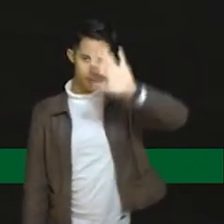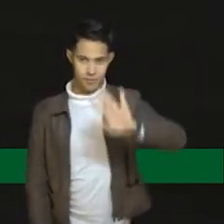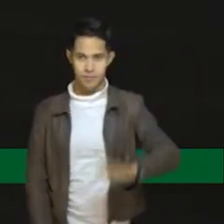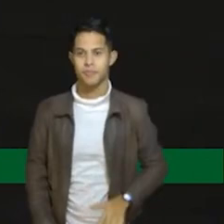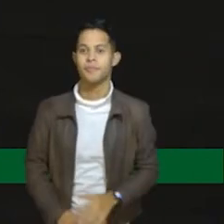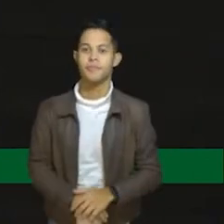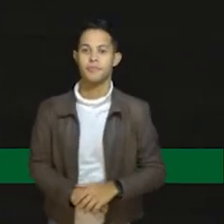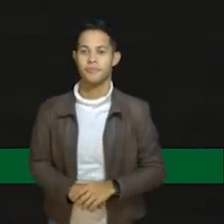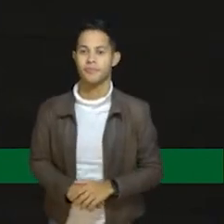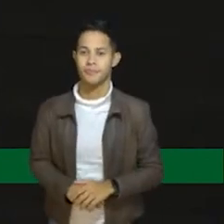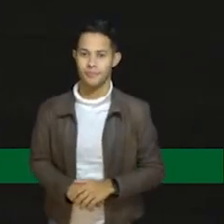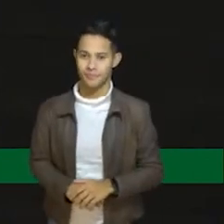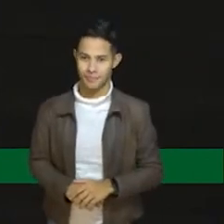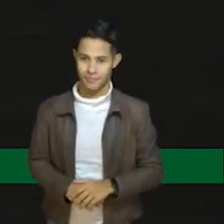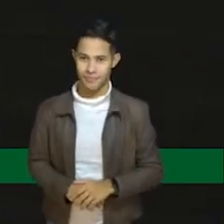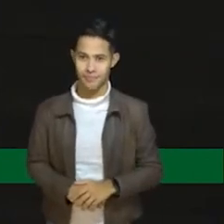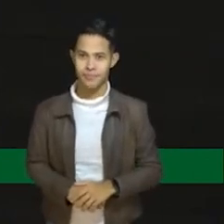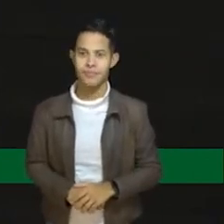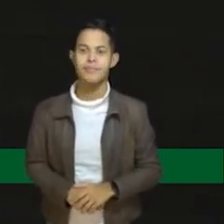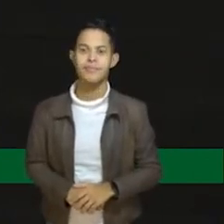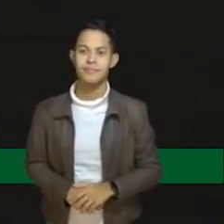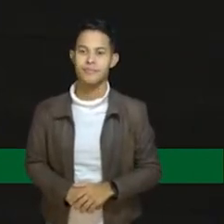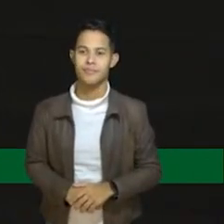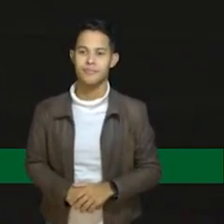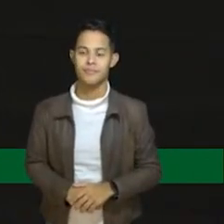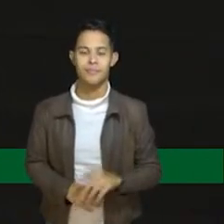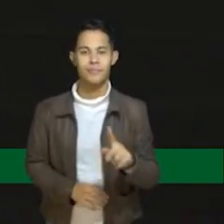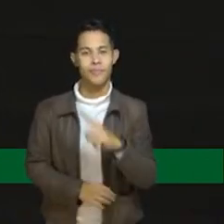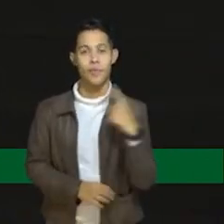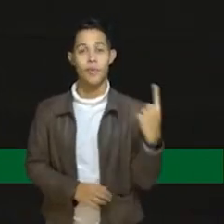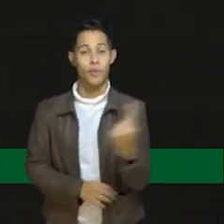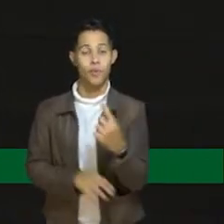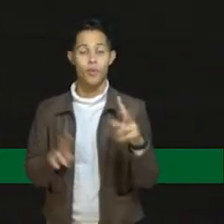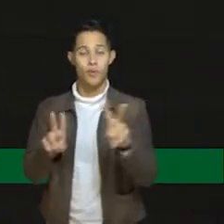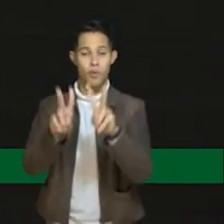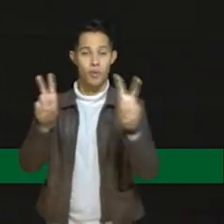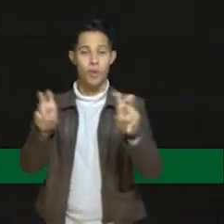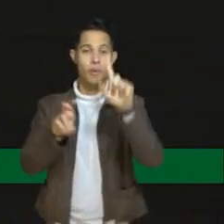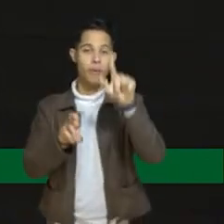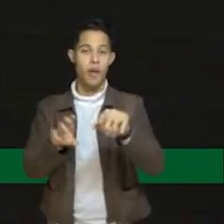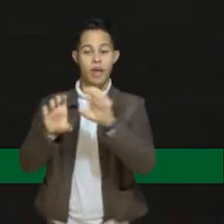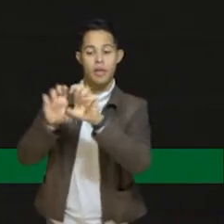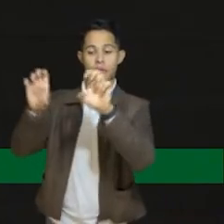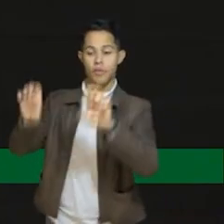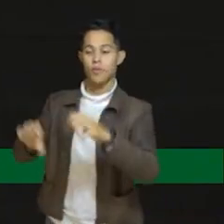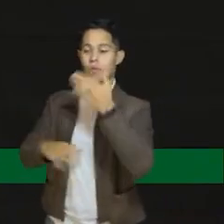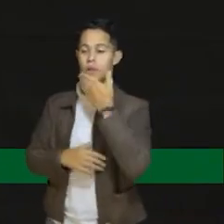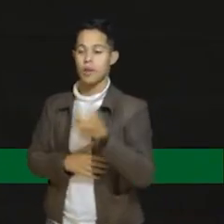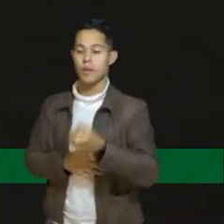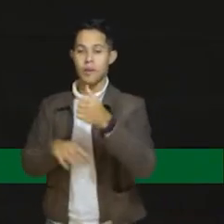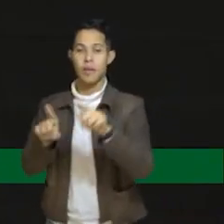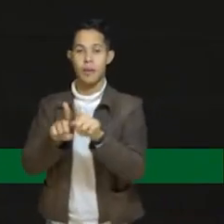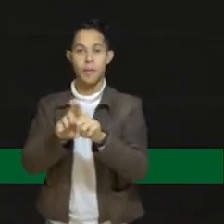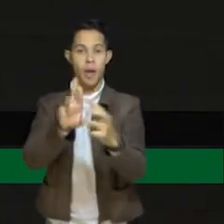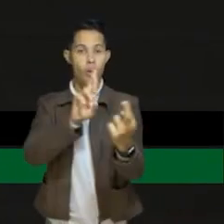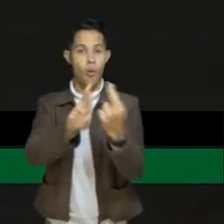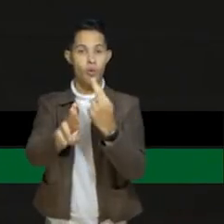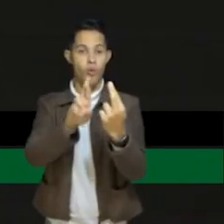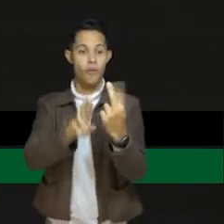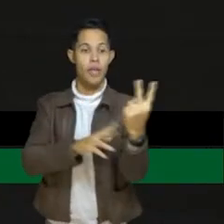Nosso tema aqui é a reestruturação e a duplicação da SC-416